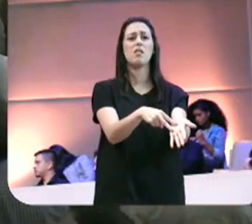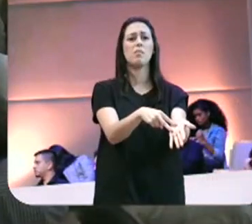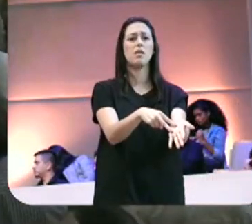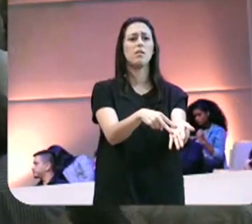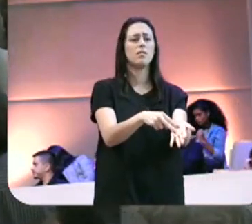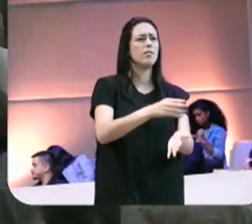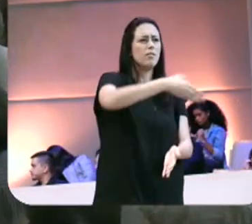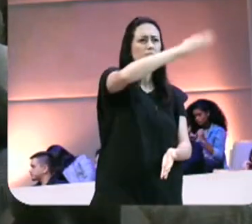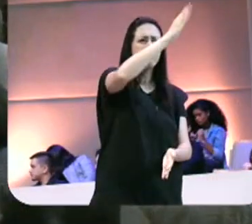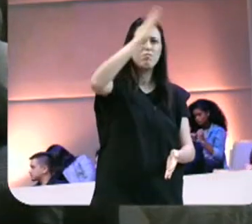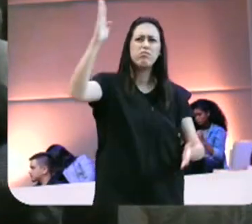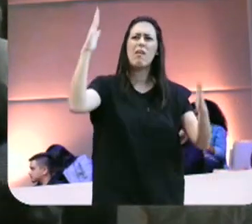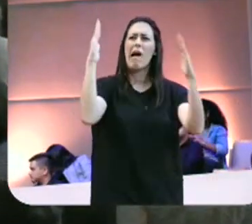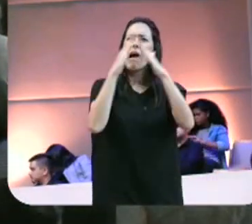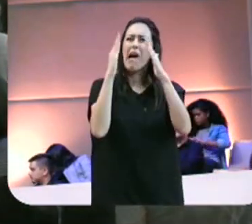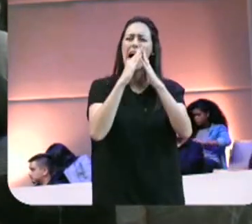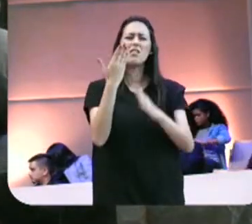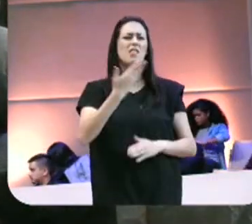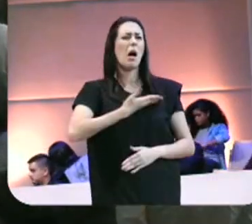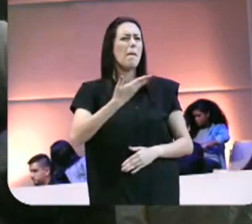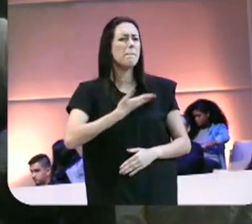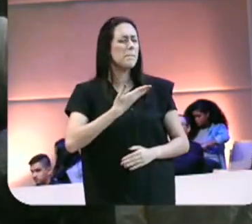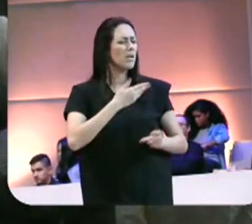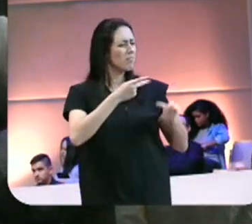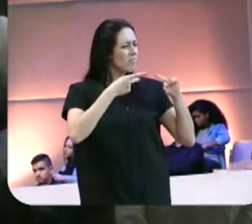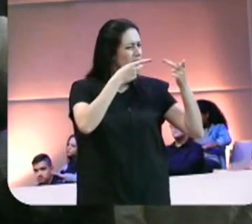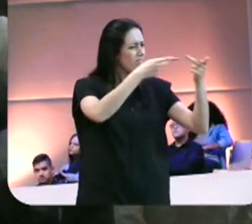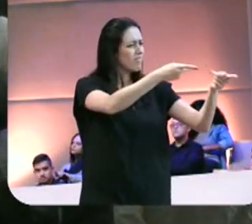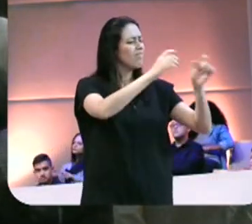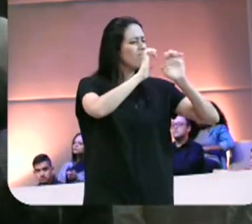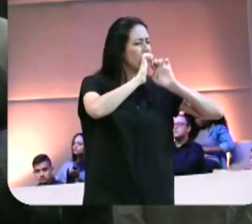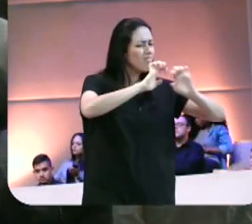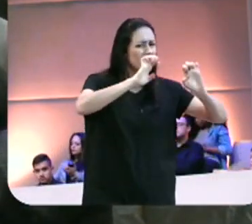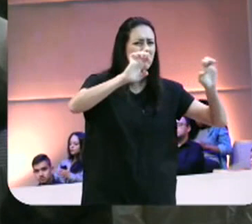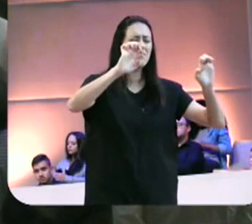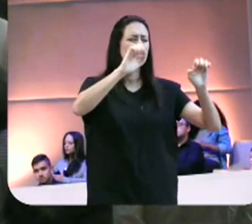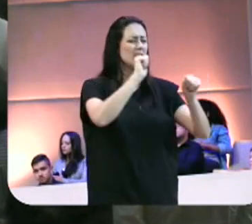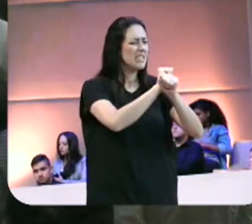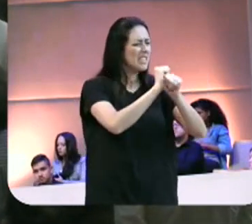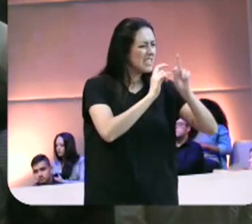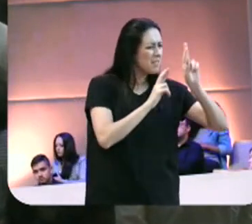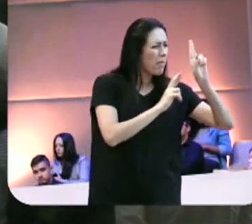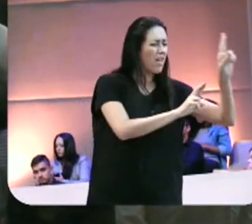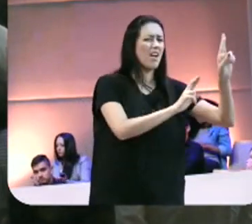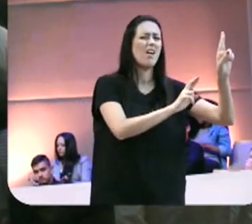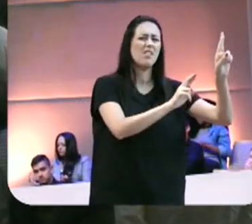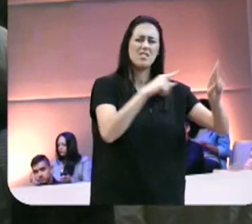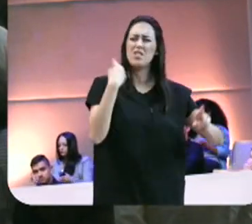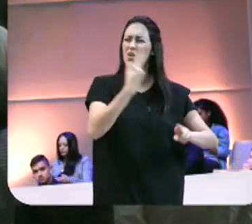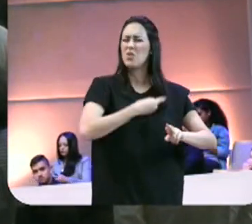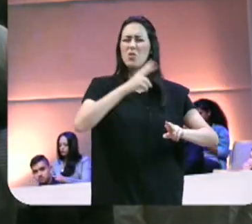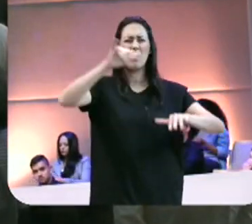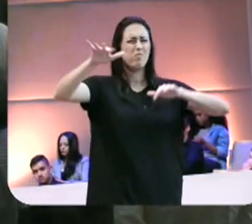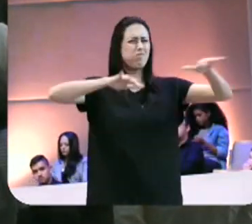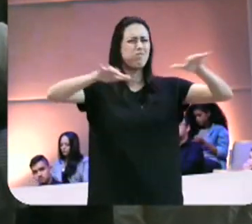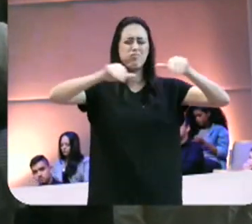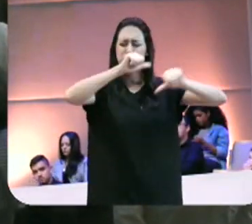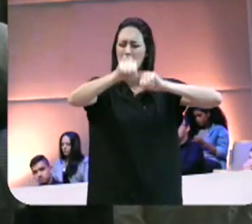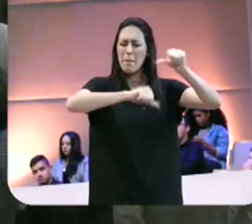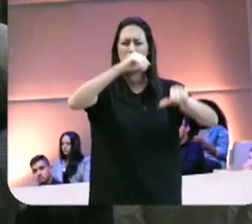casas, para entrar em lares, com essa mensagem de esperança, meus irmãos, nós vamos chacoalhar a cidade de